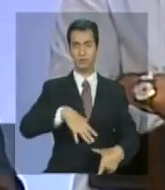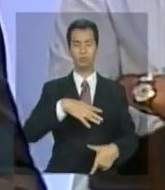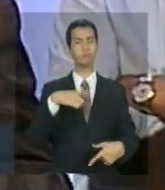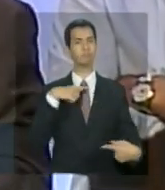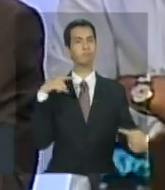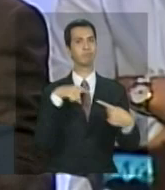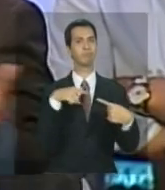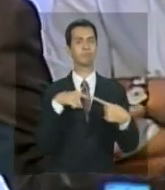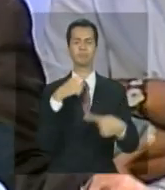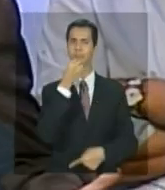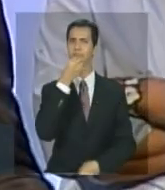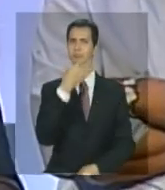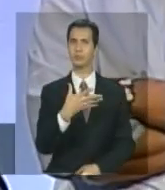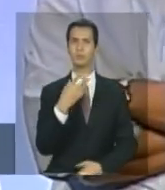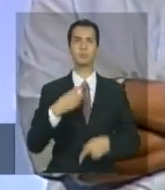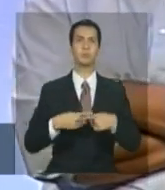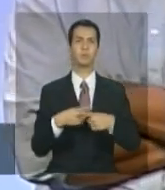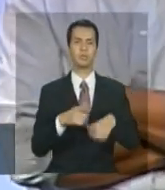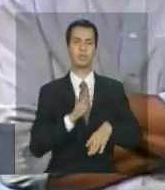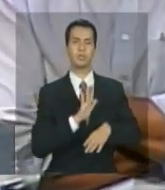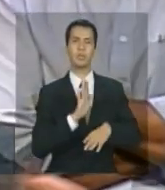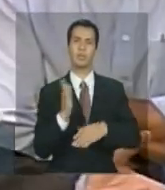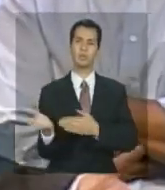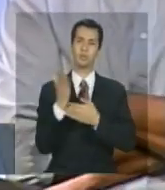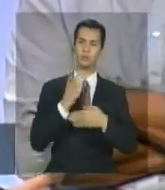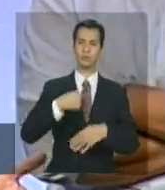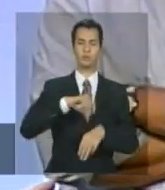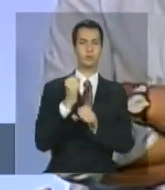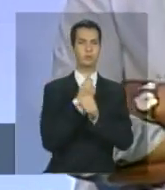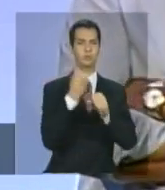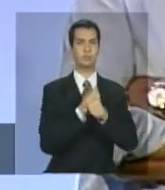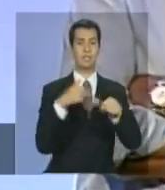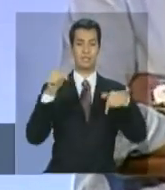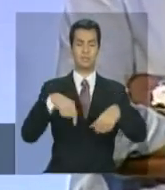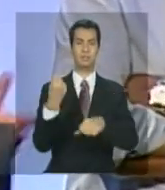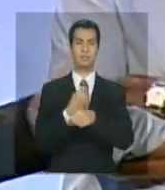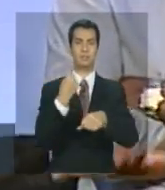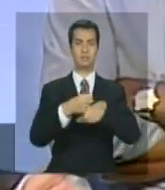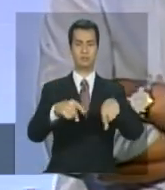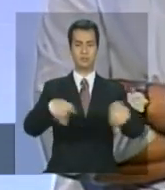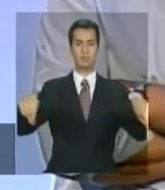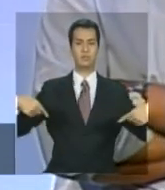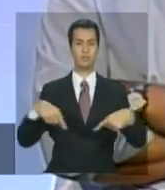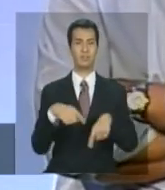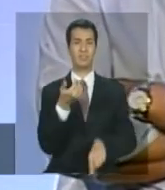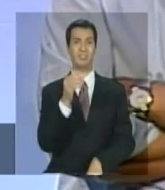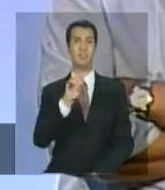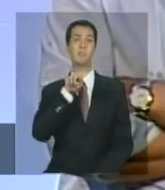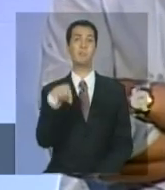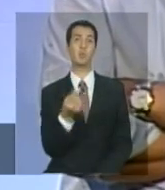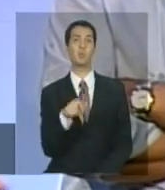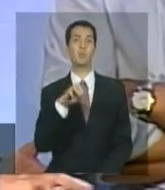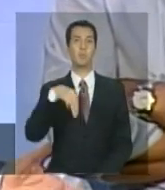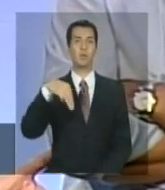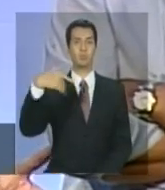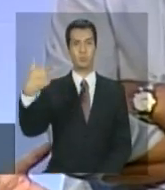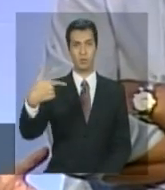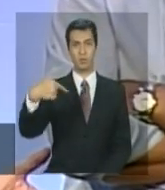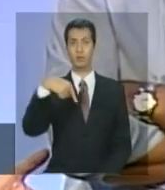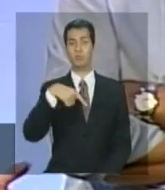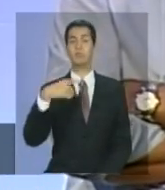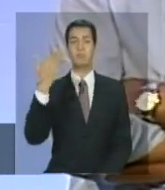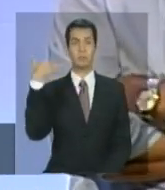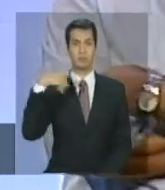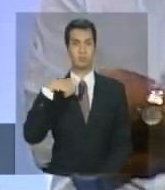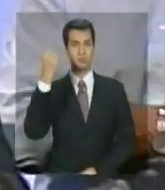porque permitiu que tudo isso fosse construído. Esse é um prédio de 10 mil metros quadrados, num antigo local